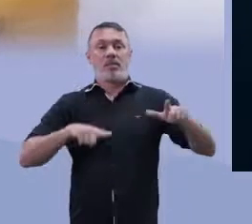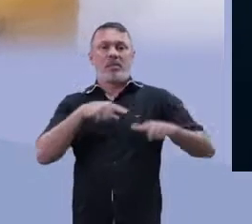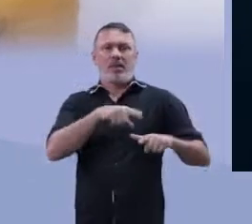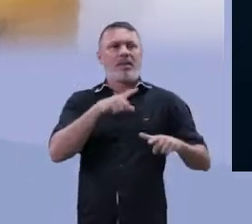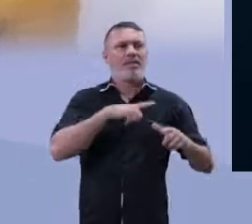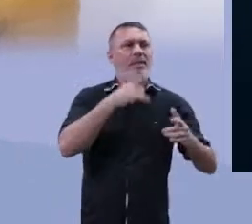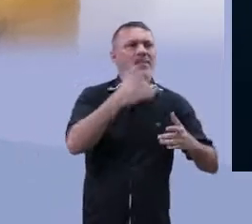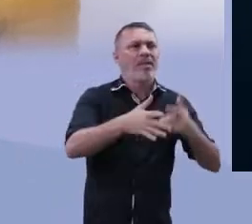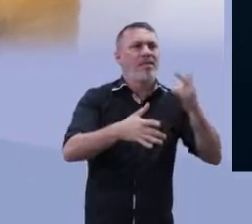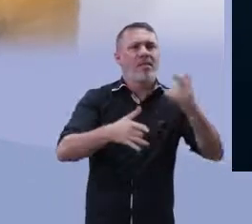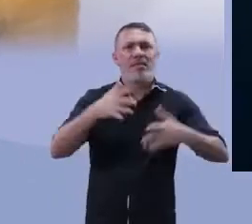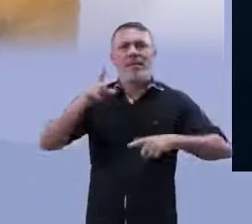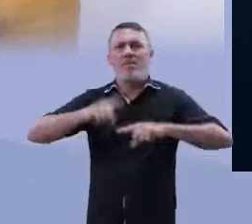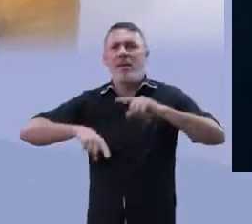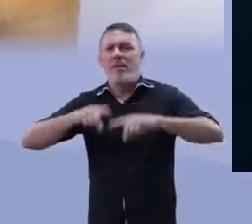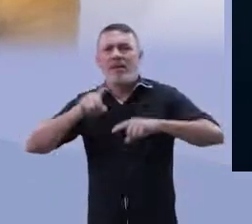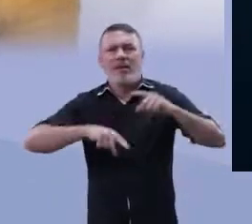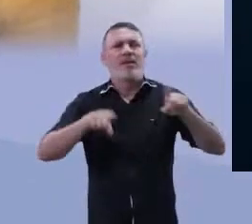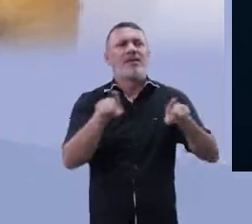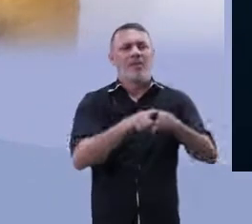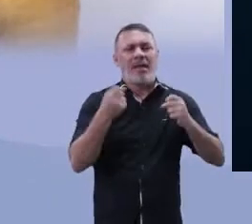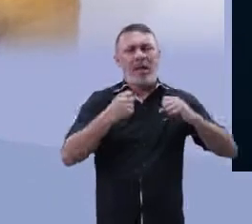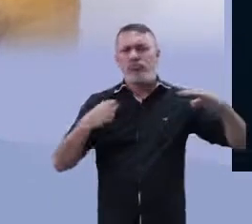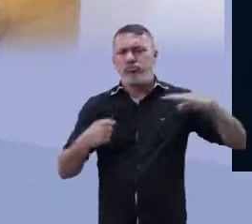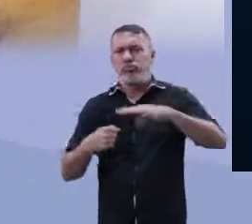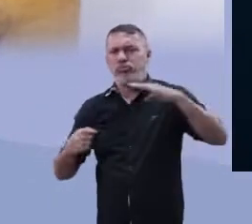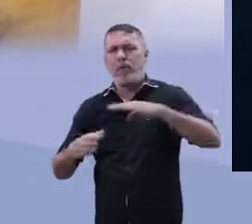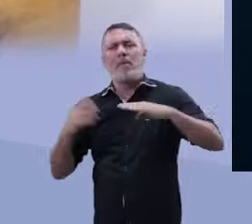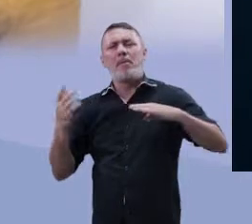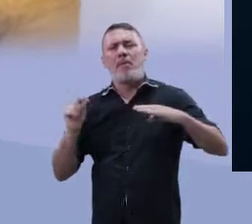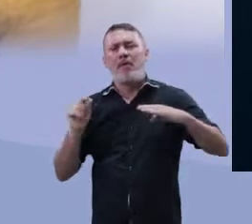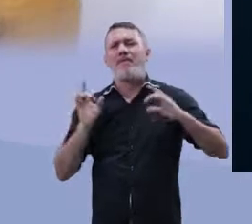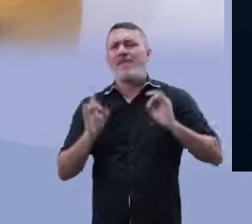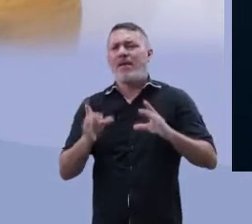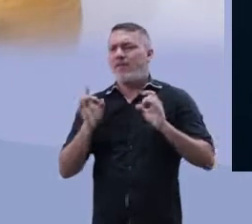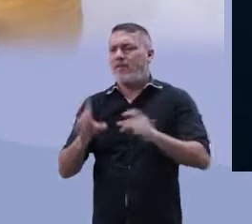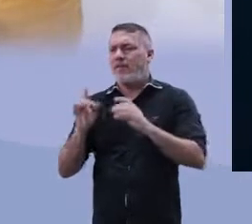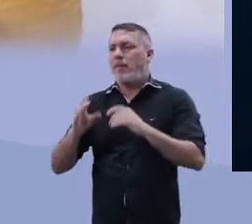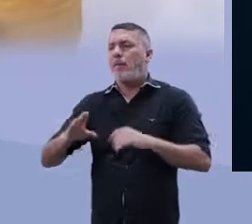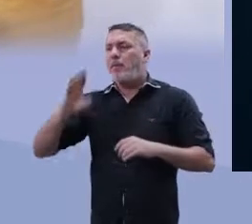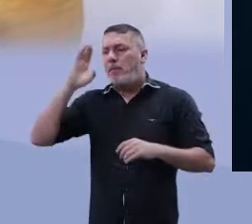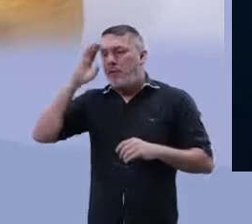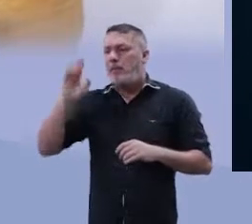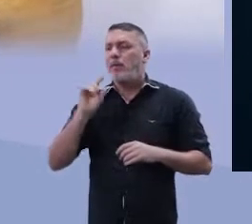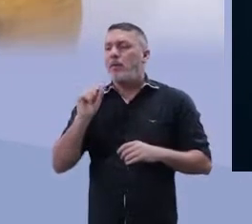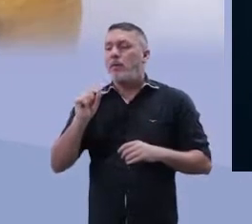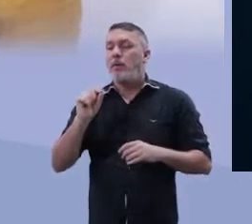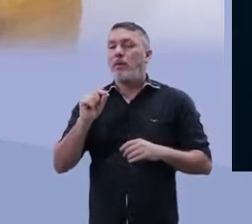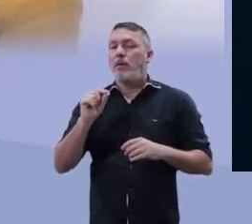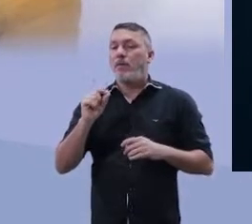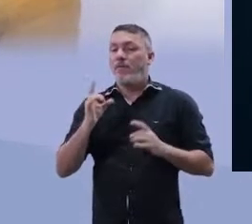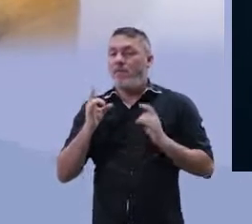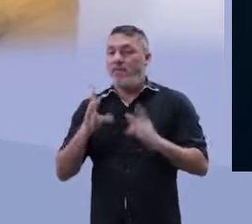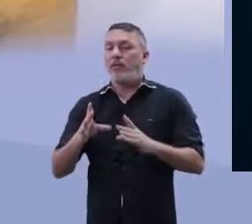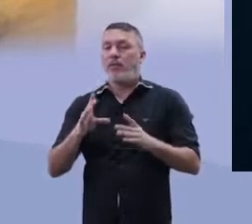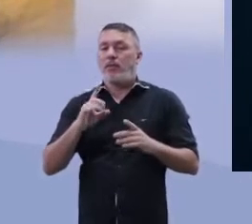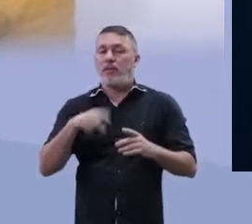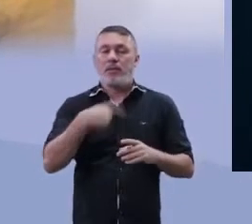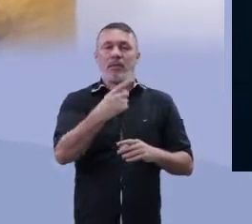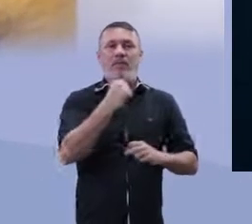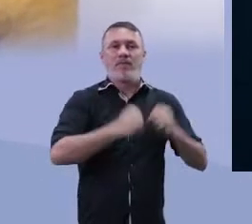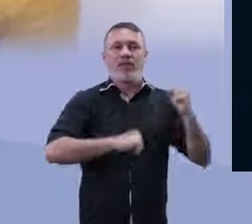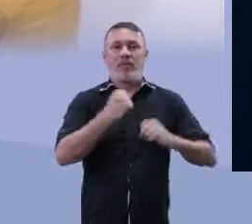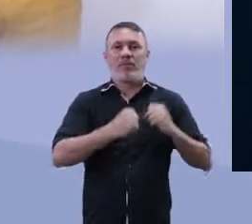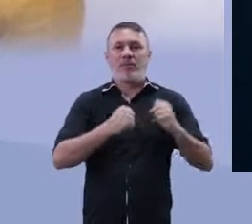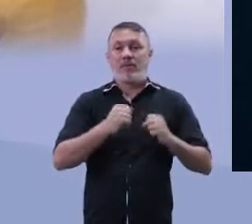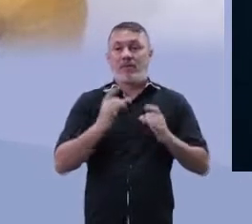máximo de matéria-prima possível e, preferencialmente, vendendo primeiro para depois produzir.